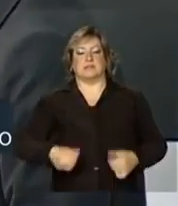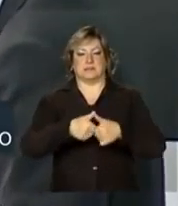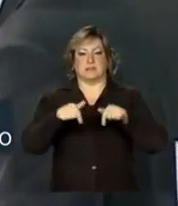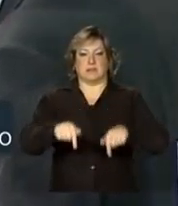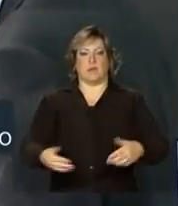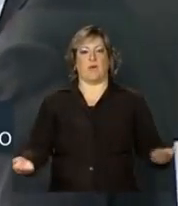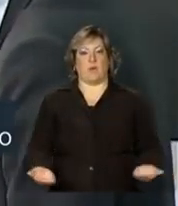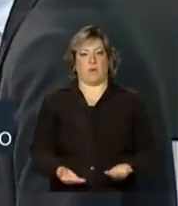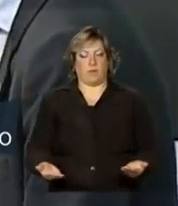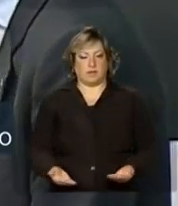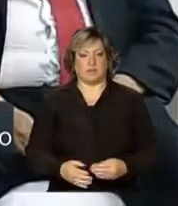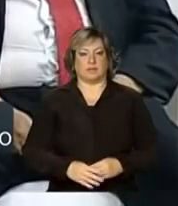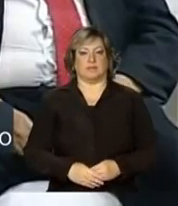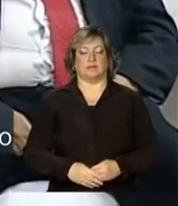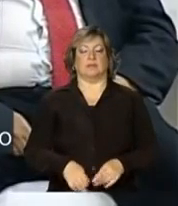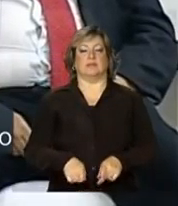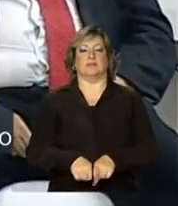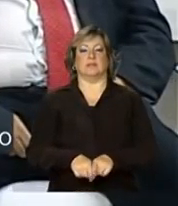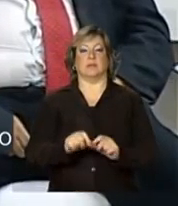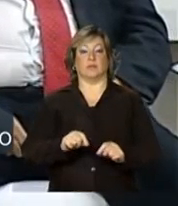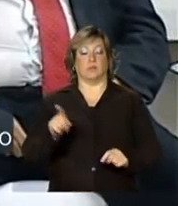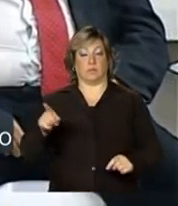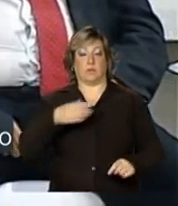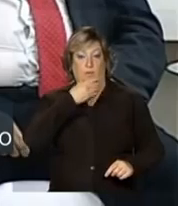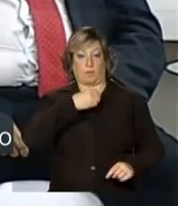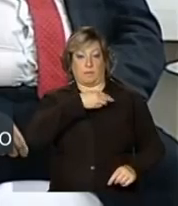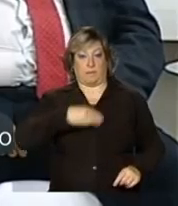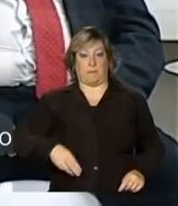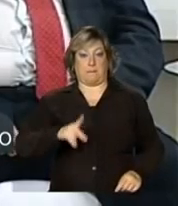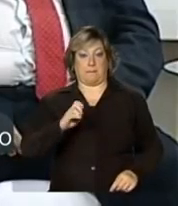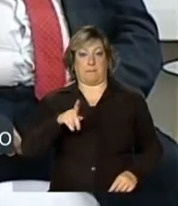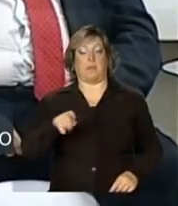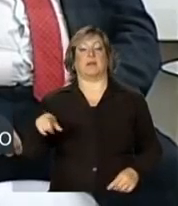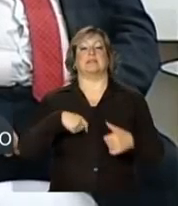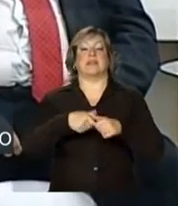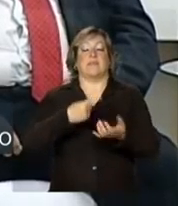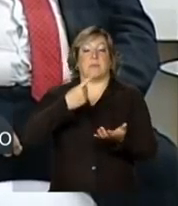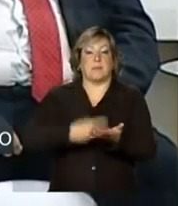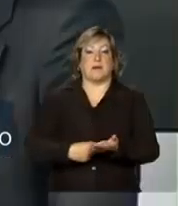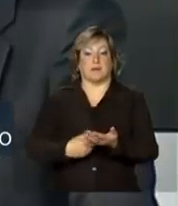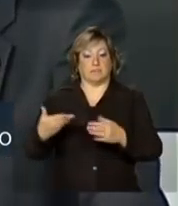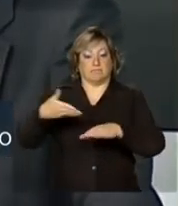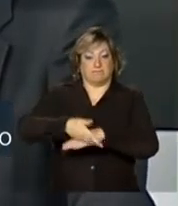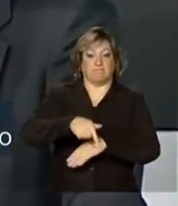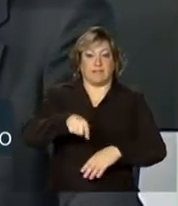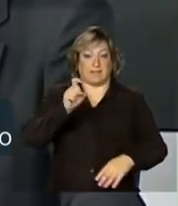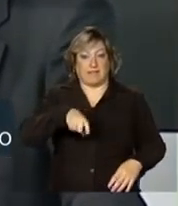e meu caro Glaucio, que o ministro estava marcado para participar desse ato aqui, mas,